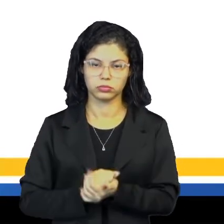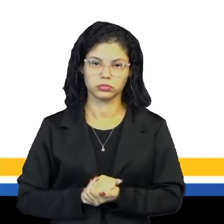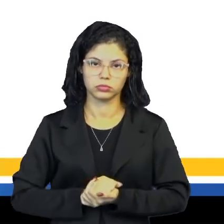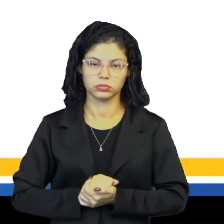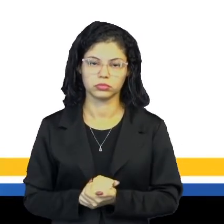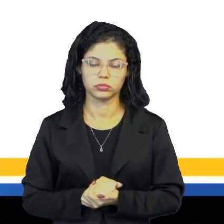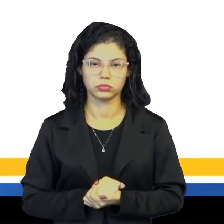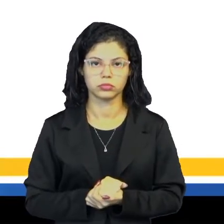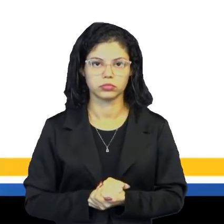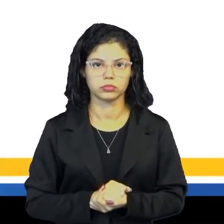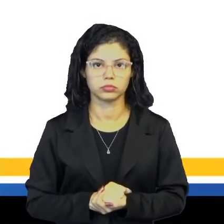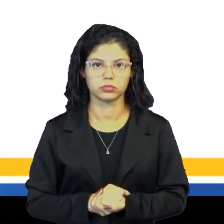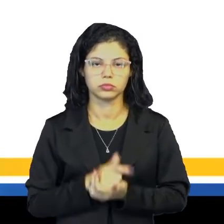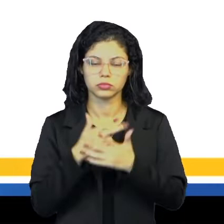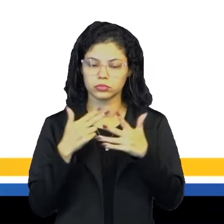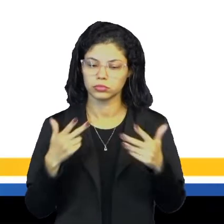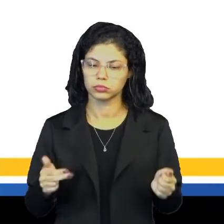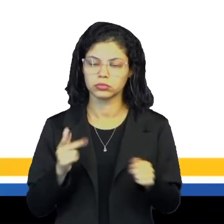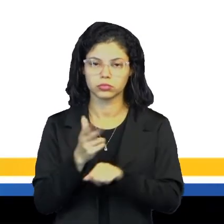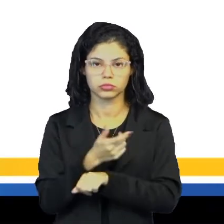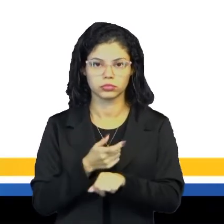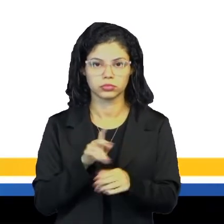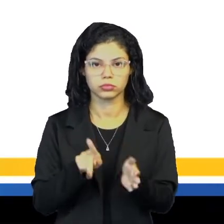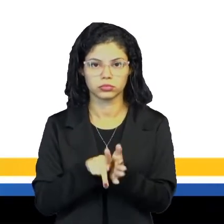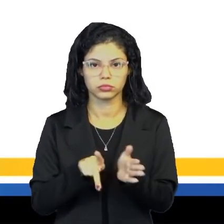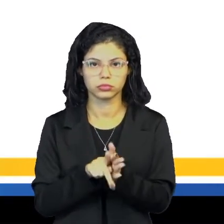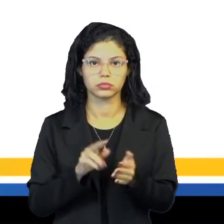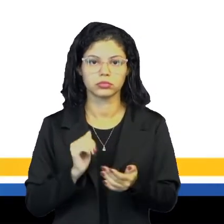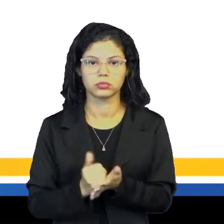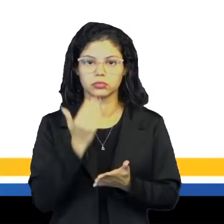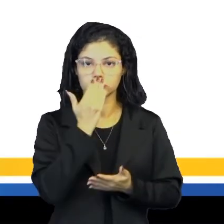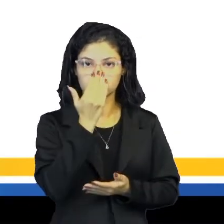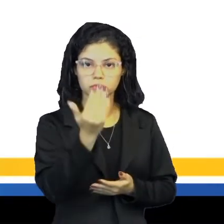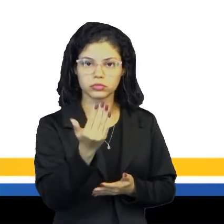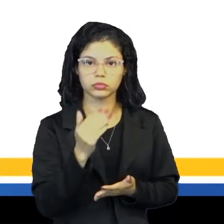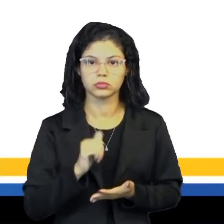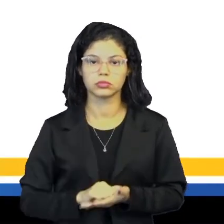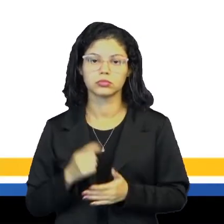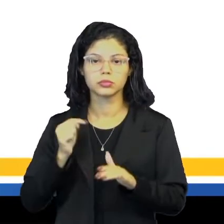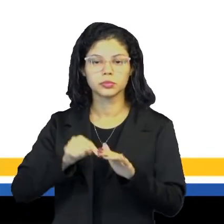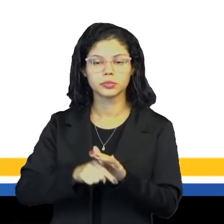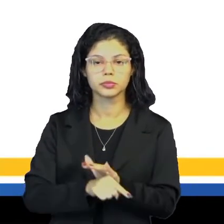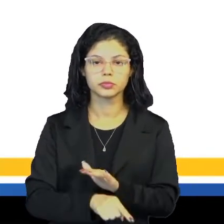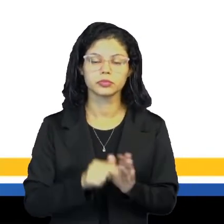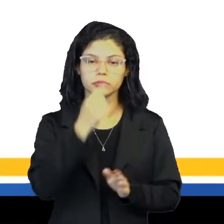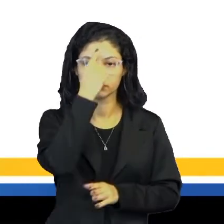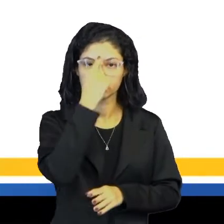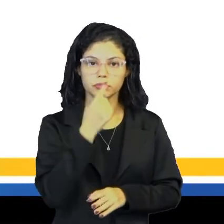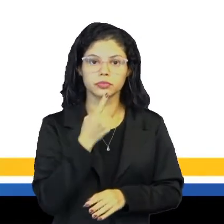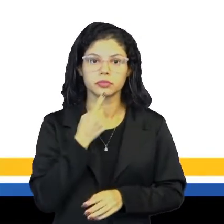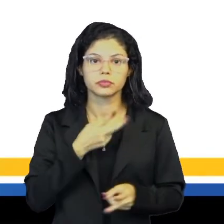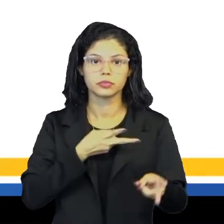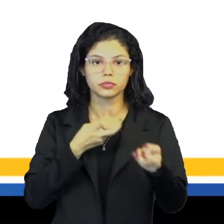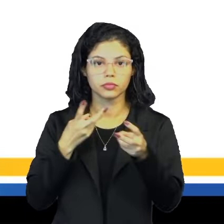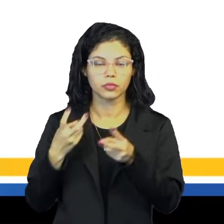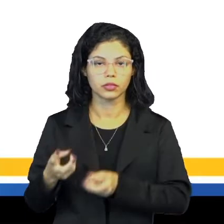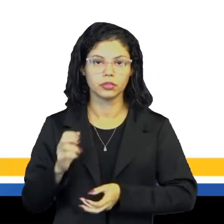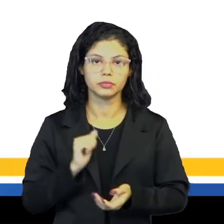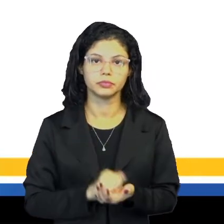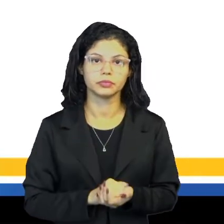objetos cenográficos, né, os adereços. Então, à sua frente, né, mais ao fundo da imagem, nós podemos